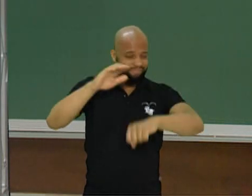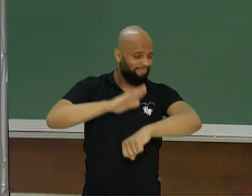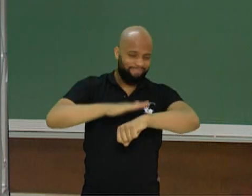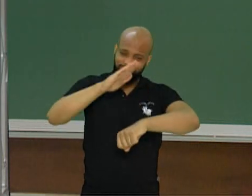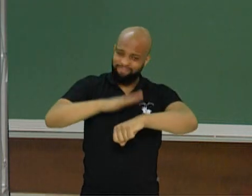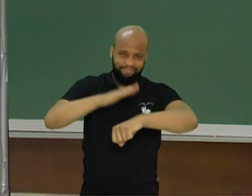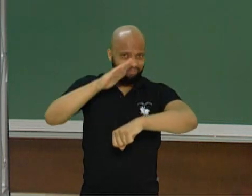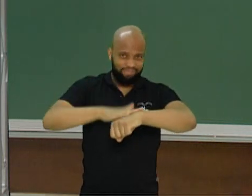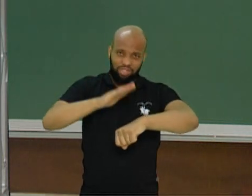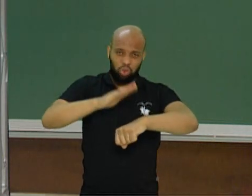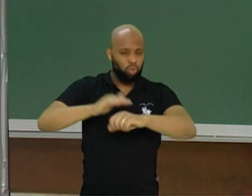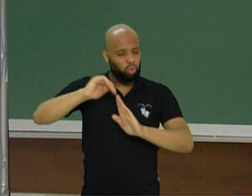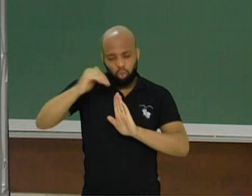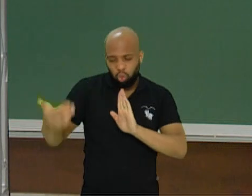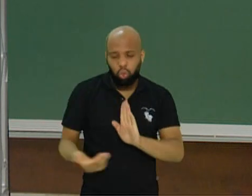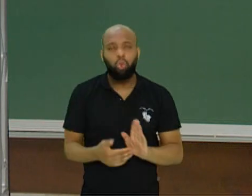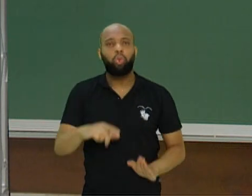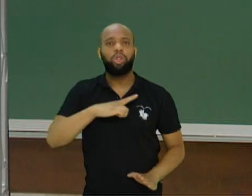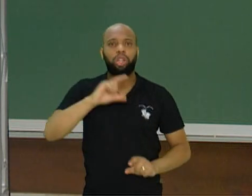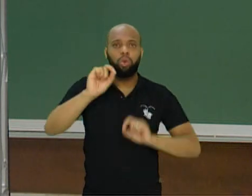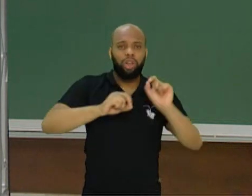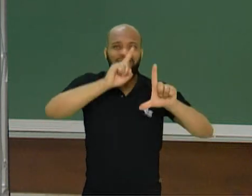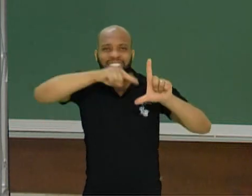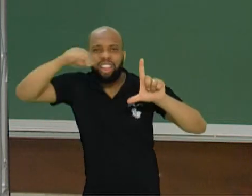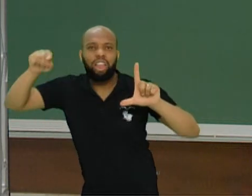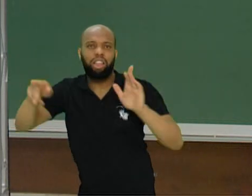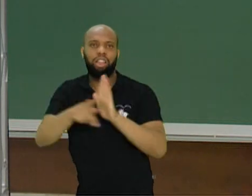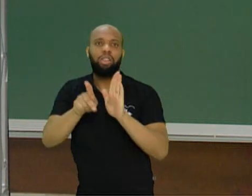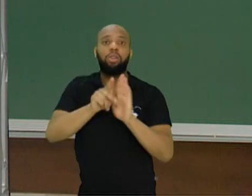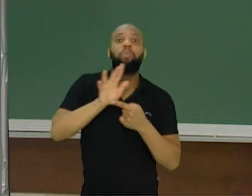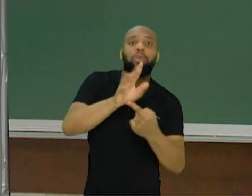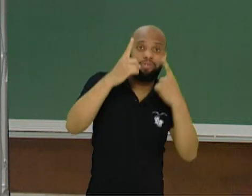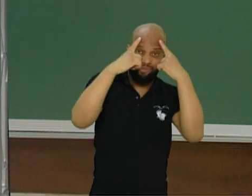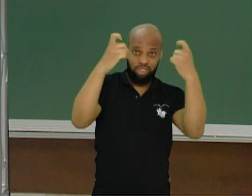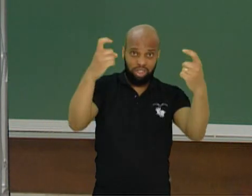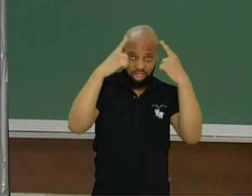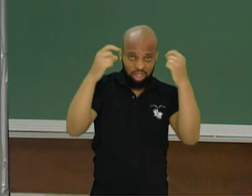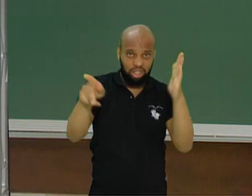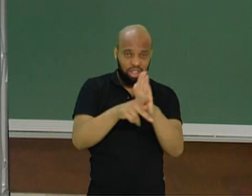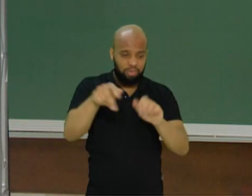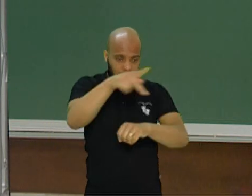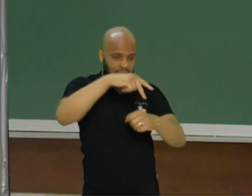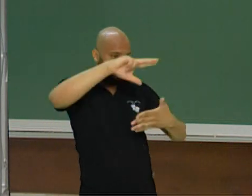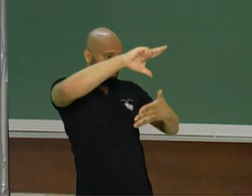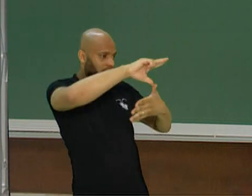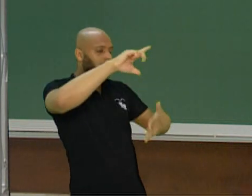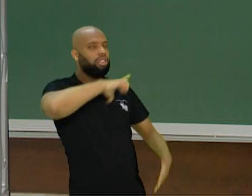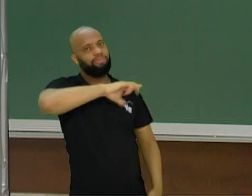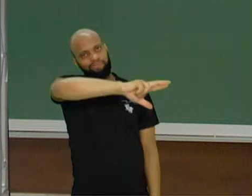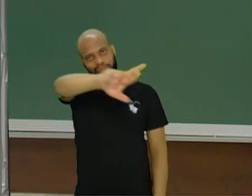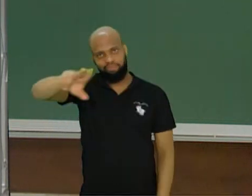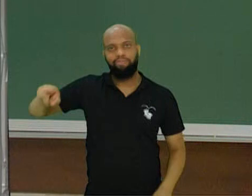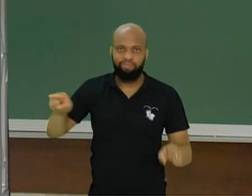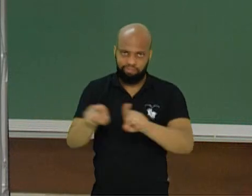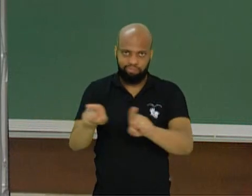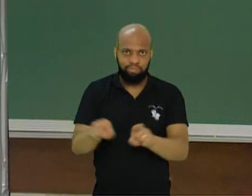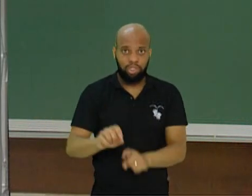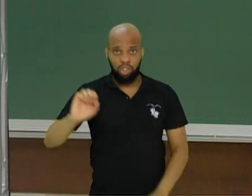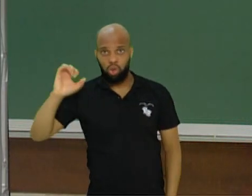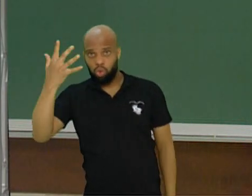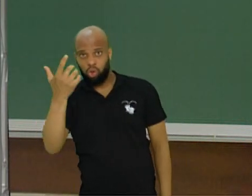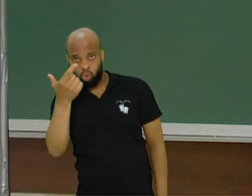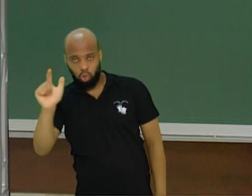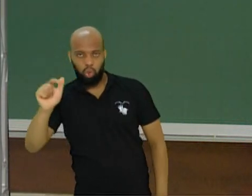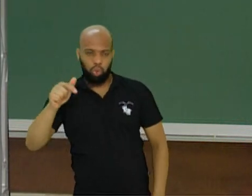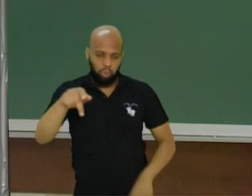a todo tempo, né? Os índices de violência nos países latinos, eles são bastante altos. Acontece nos